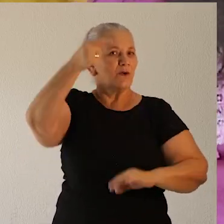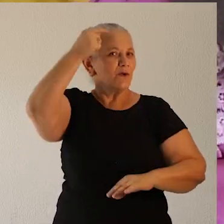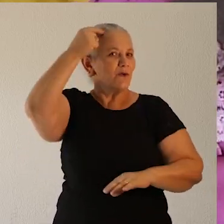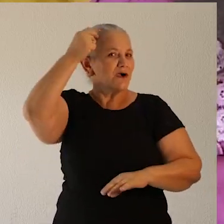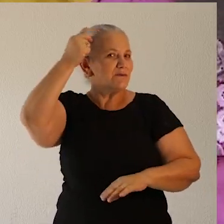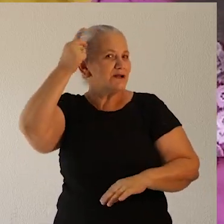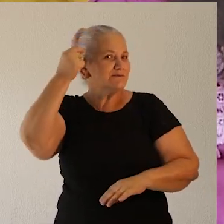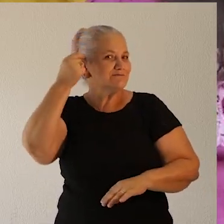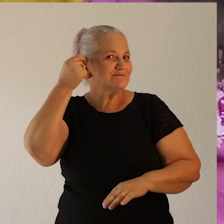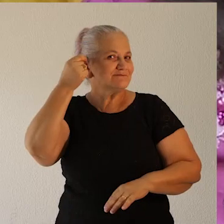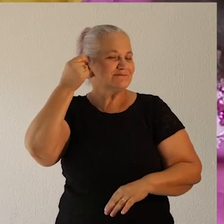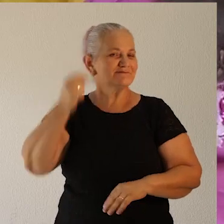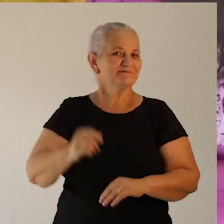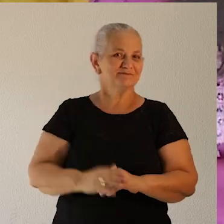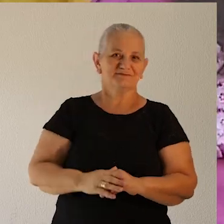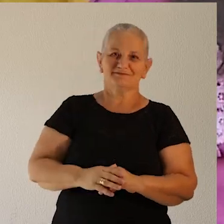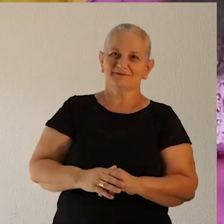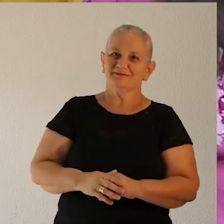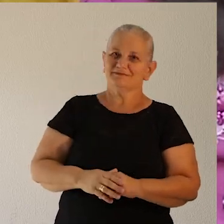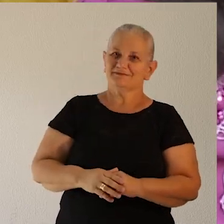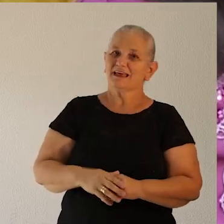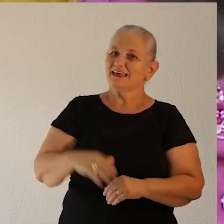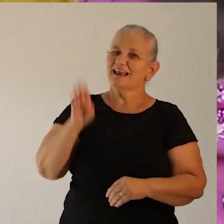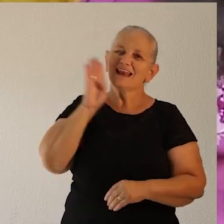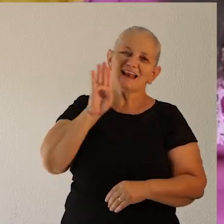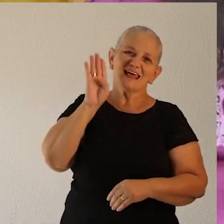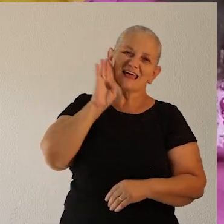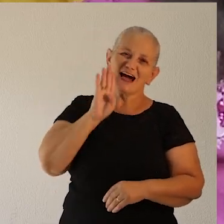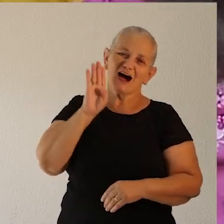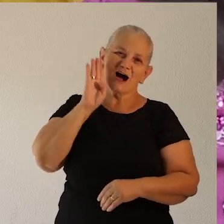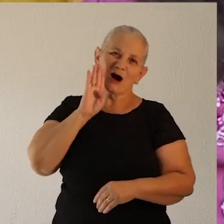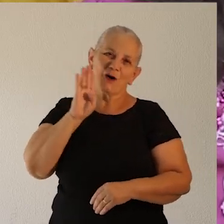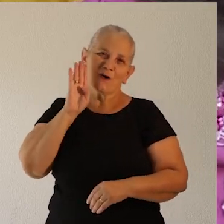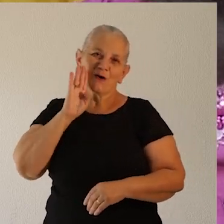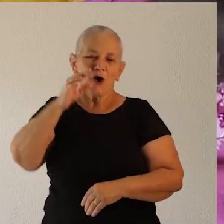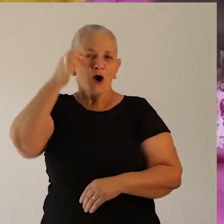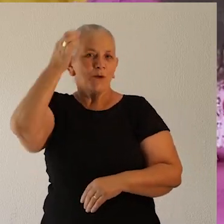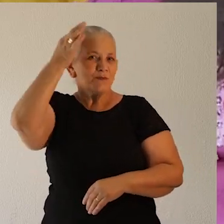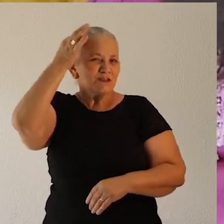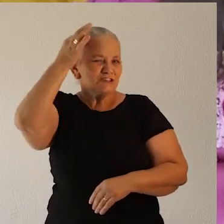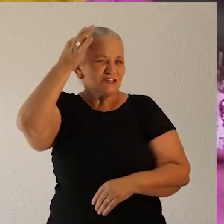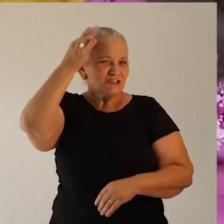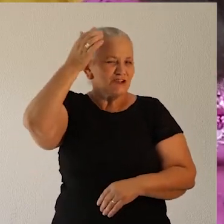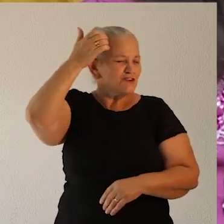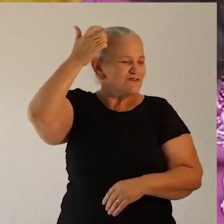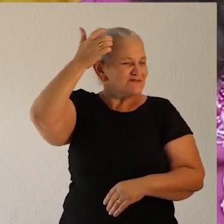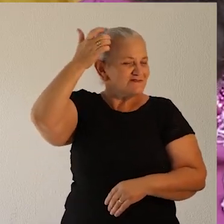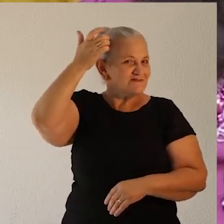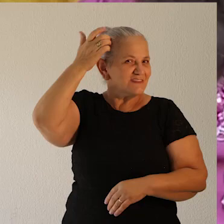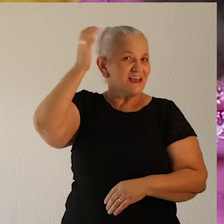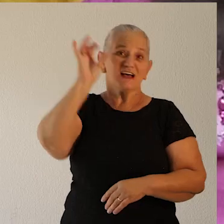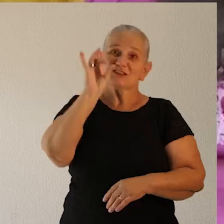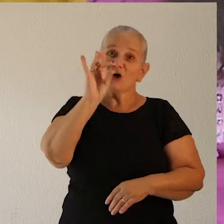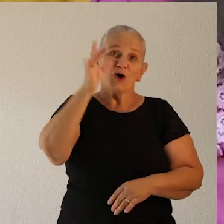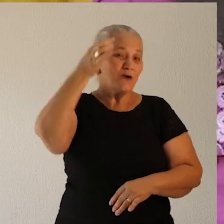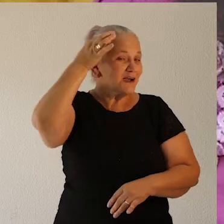Era do cabelo, chucatum, quirangão, bocanga, dundi, tung, tingong, ding,